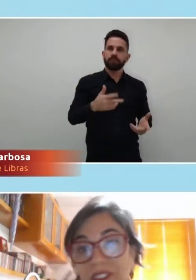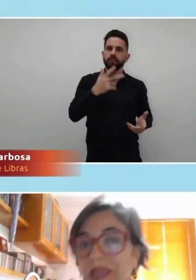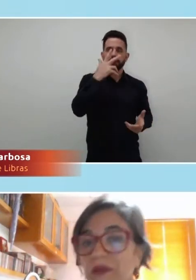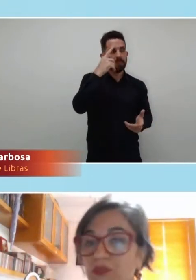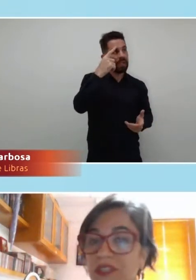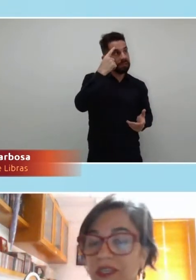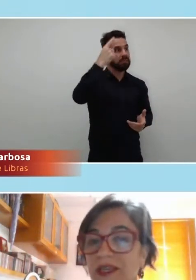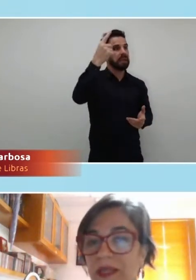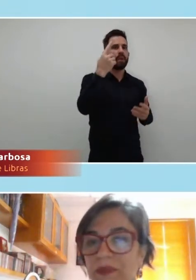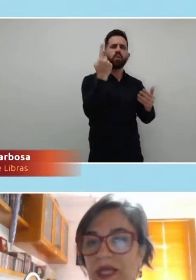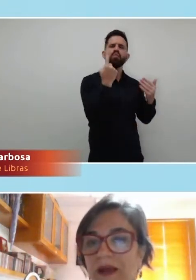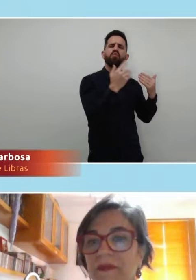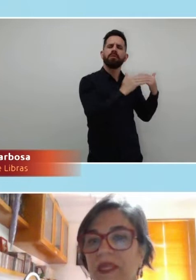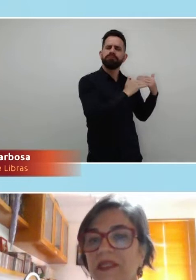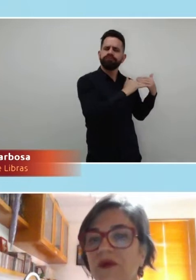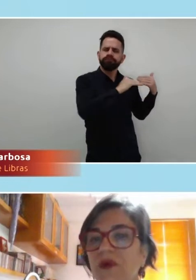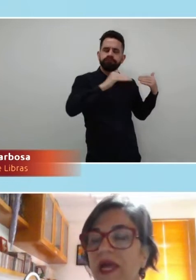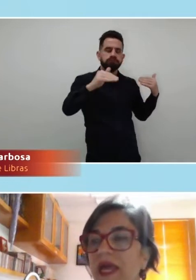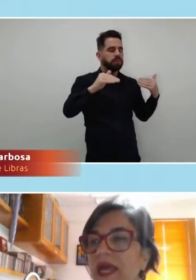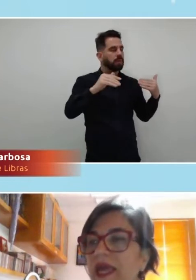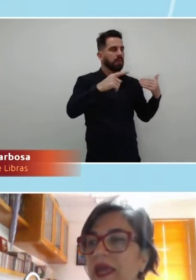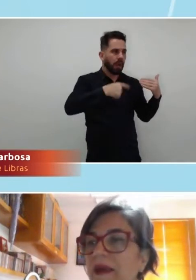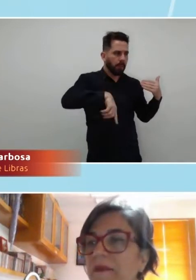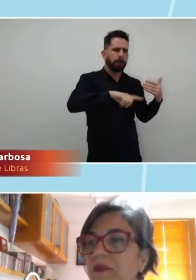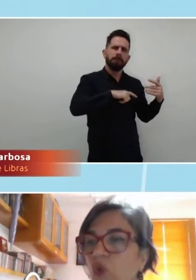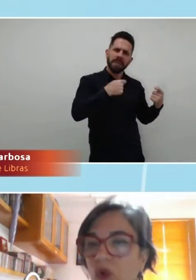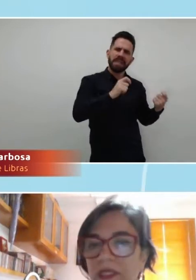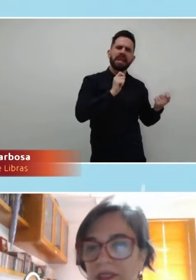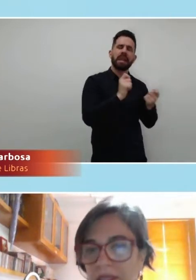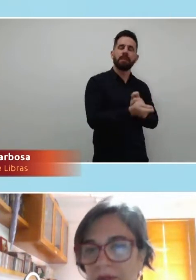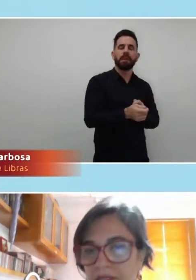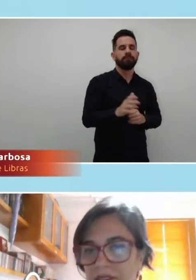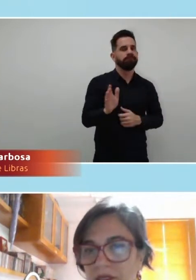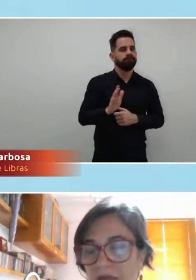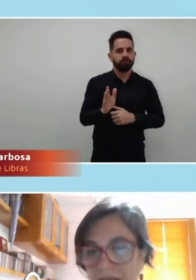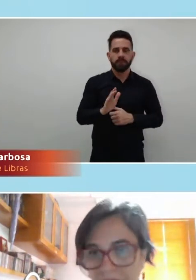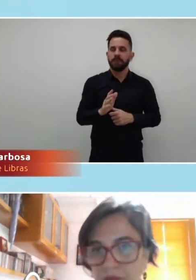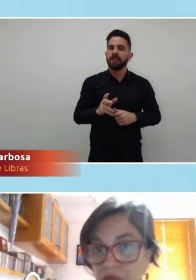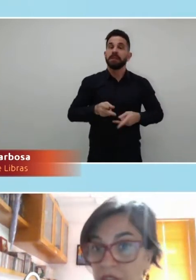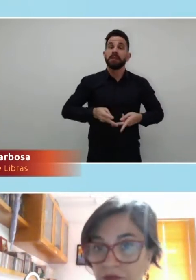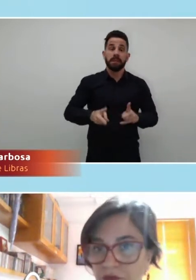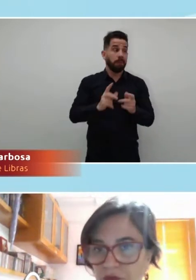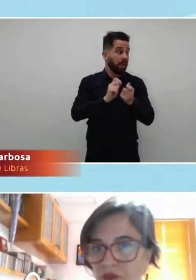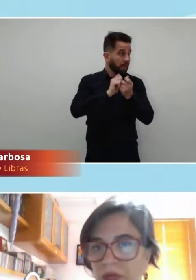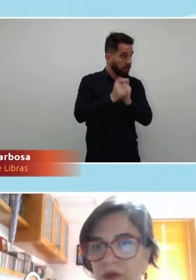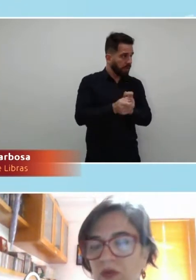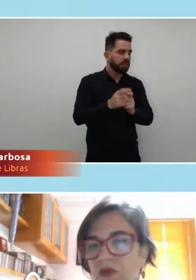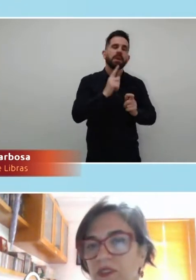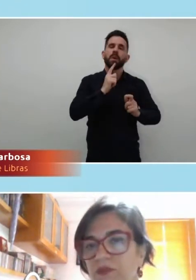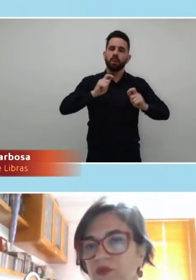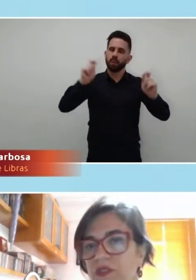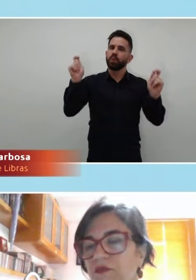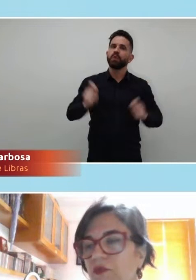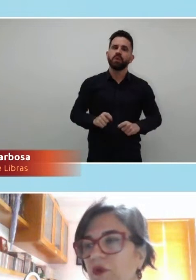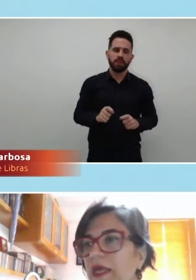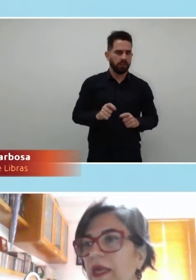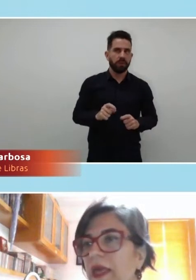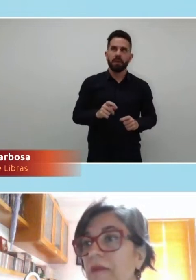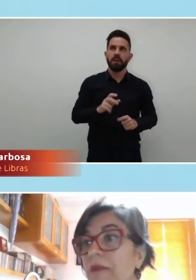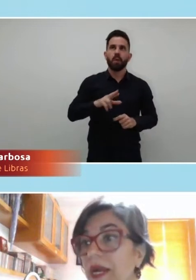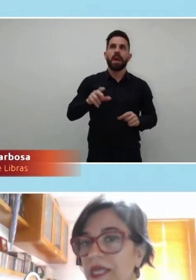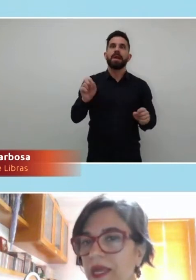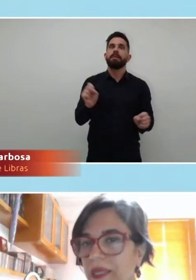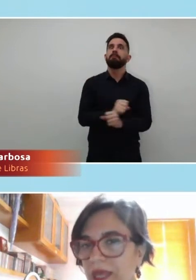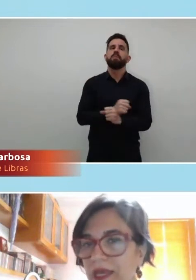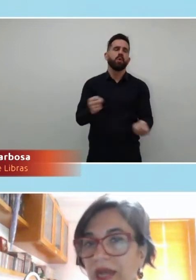nós temos que adaptar. Então, toda adaptação, ela é possível, não é uma coisa impossível,